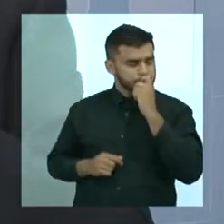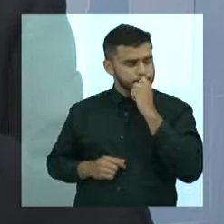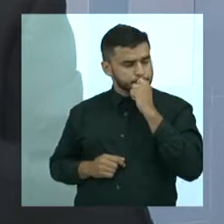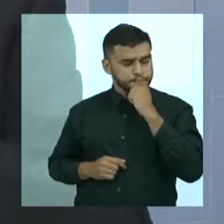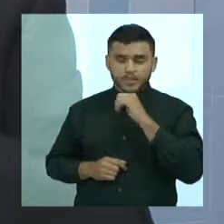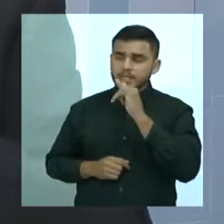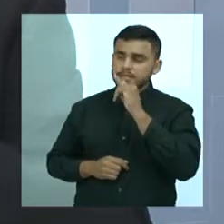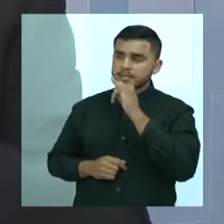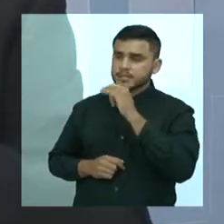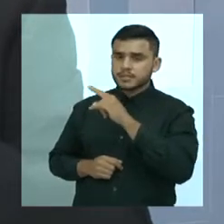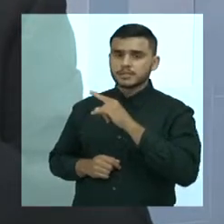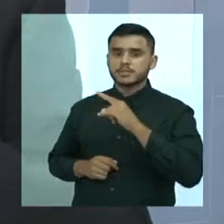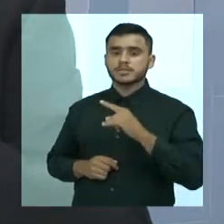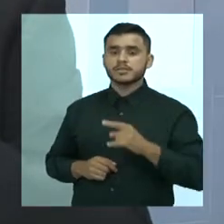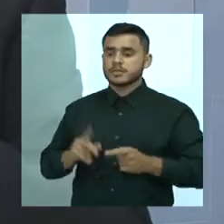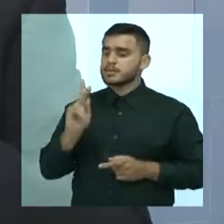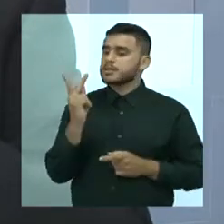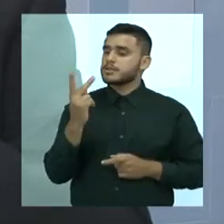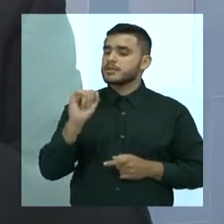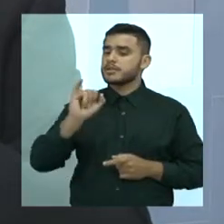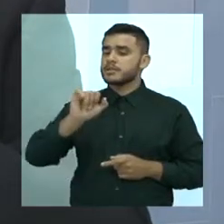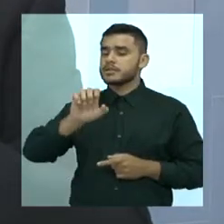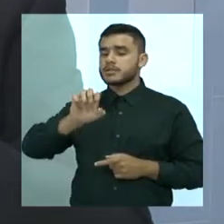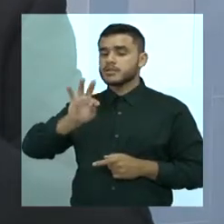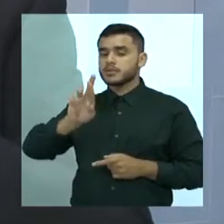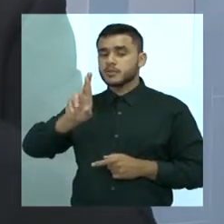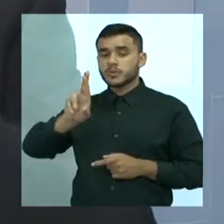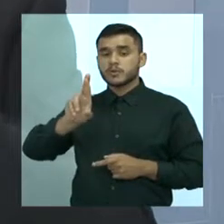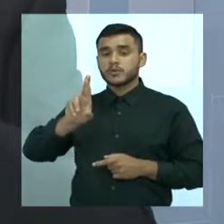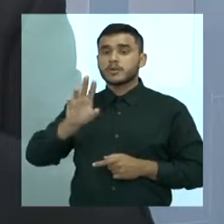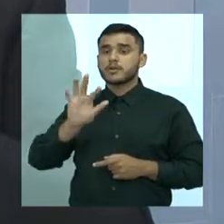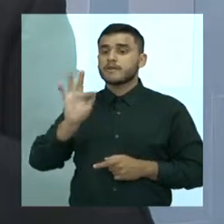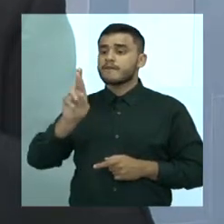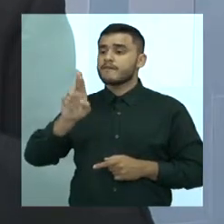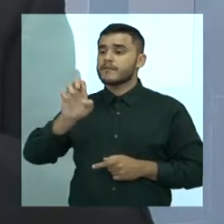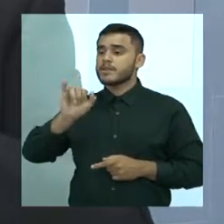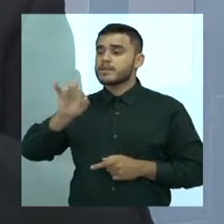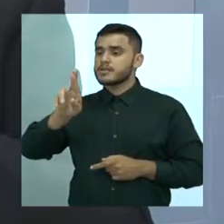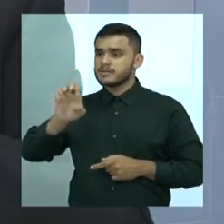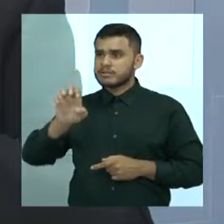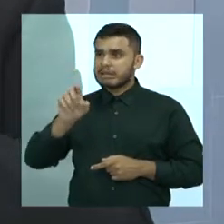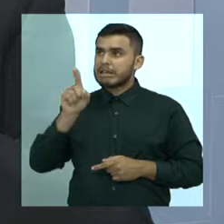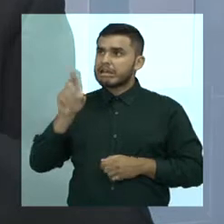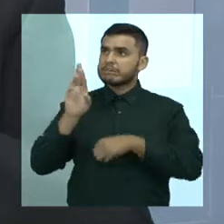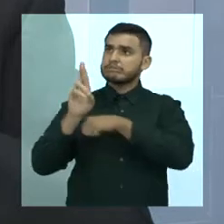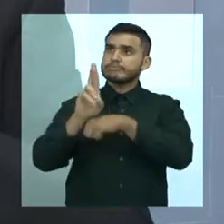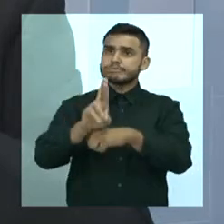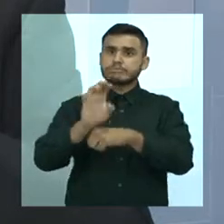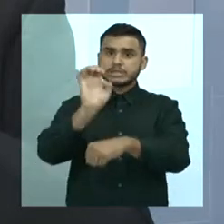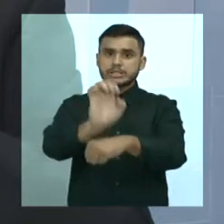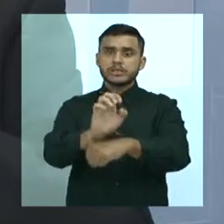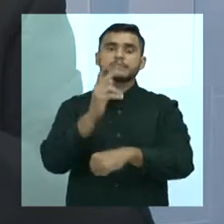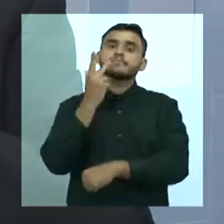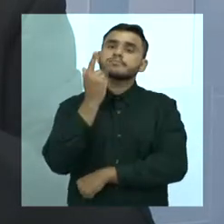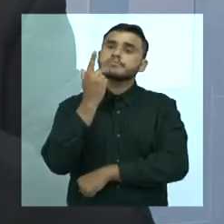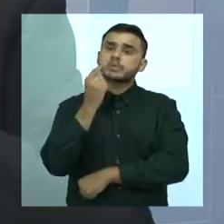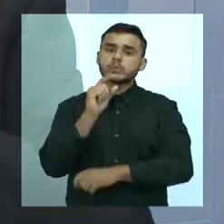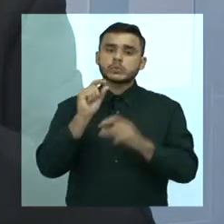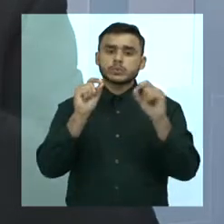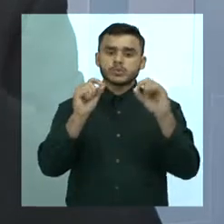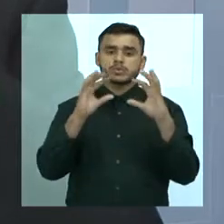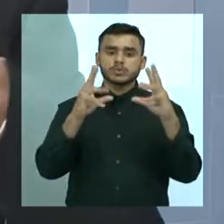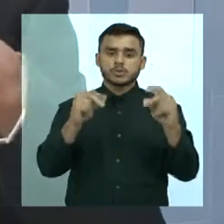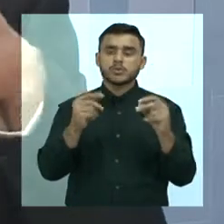tem uma liderança, por exemplo, como o Heitor Freire, que todo mundo achava que seria o porta-voz do mesmo aqui no Estado, que iria construir